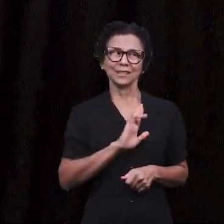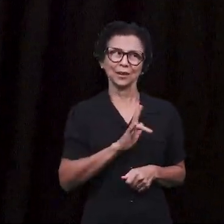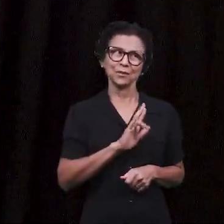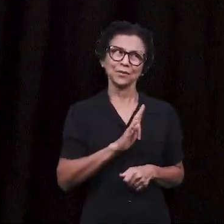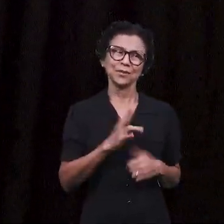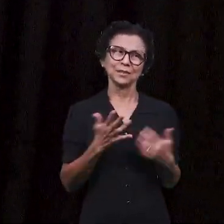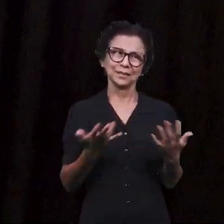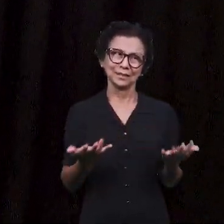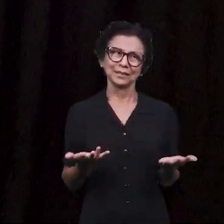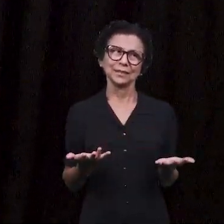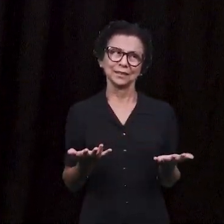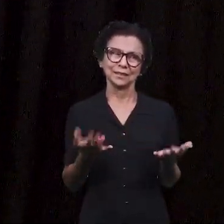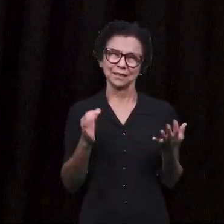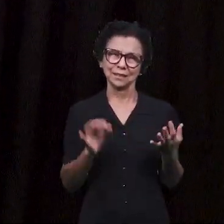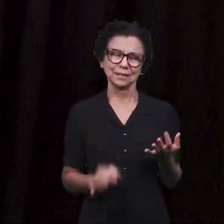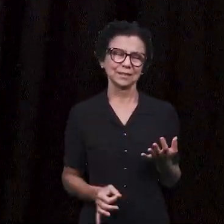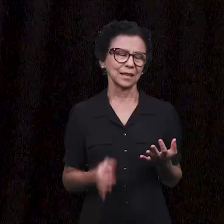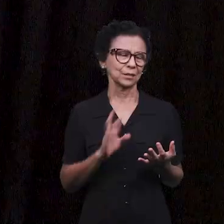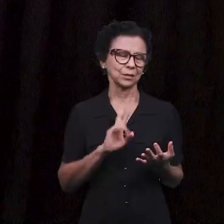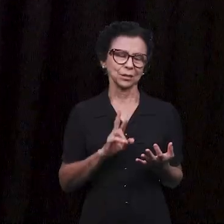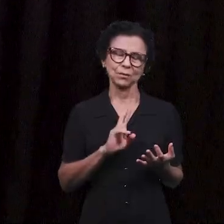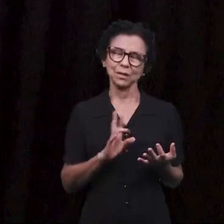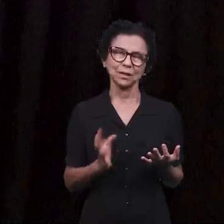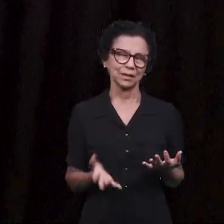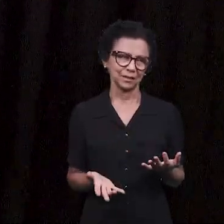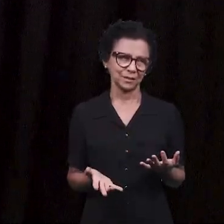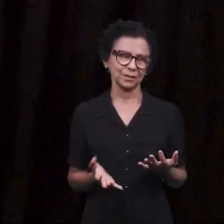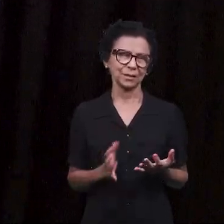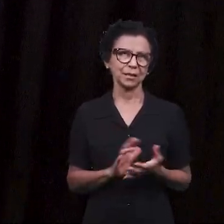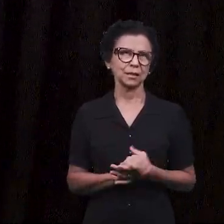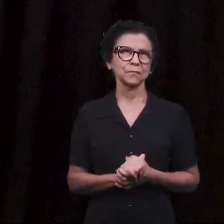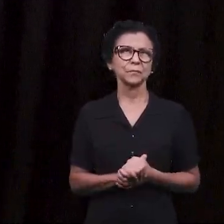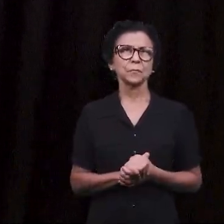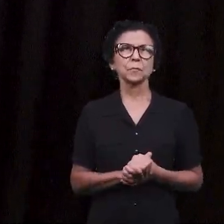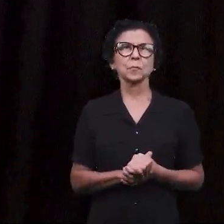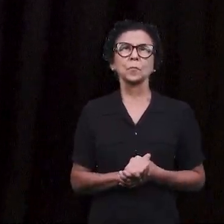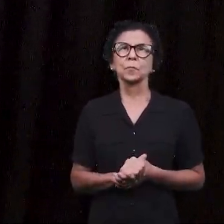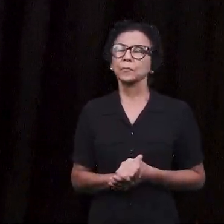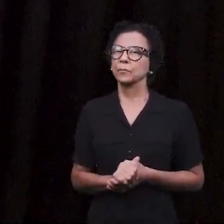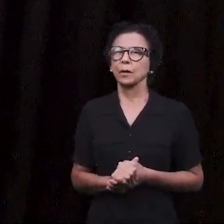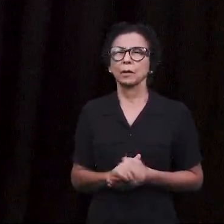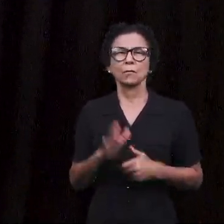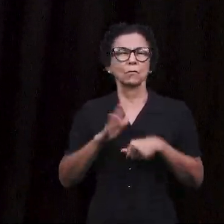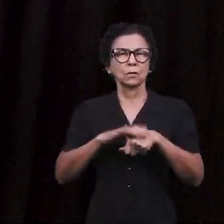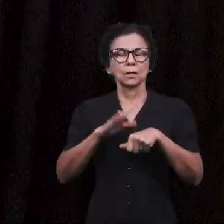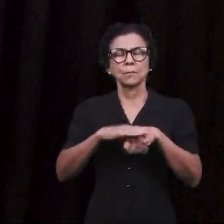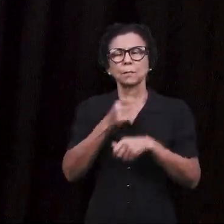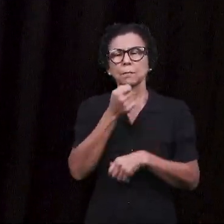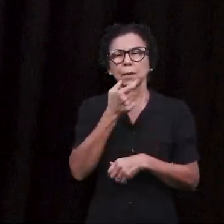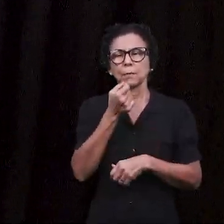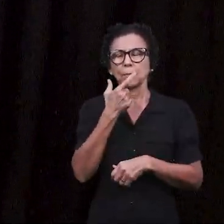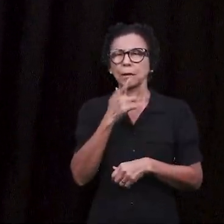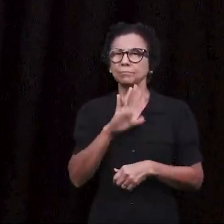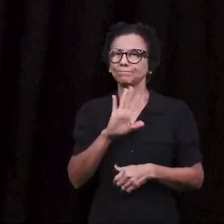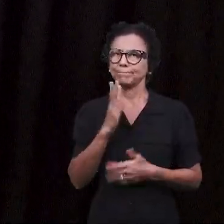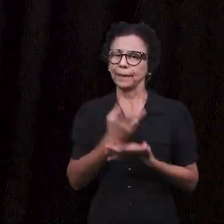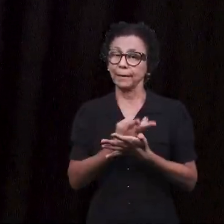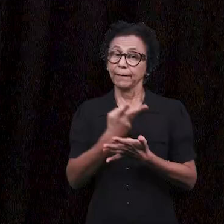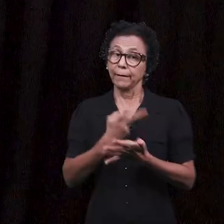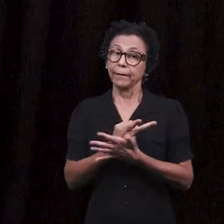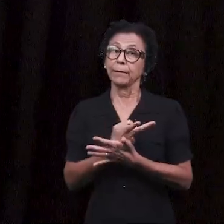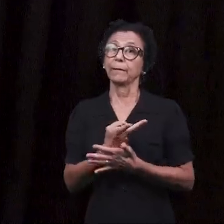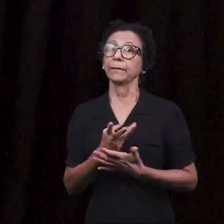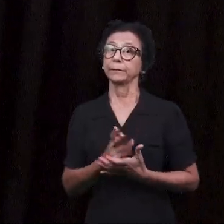né, irmãos? Automedicação, para qualquer tipo de doença, não é o ideal. É necessário que você